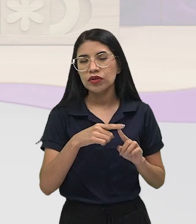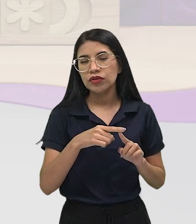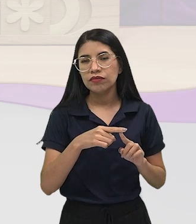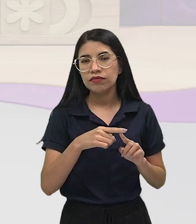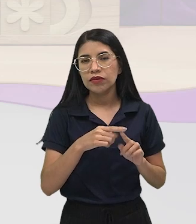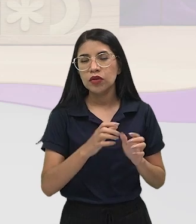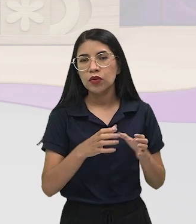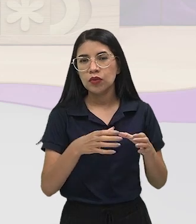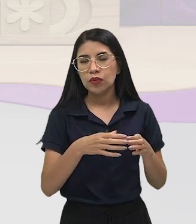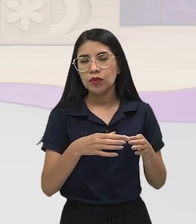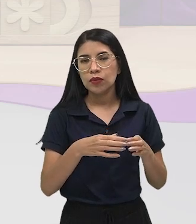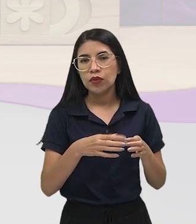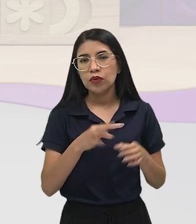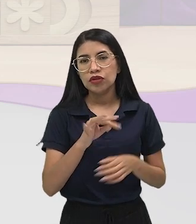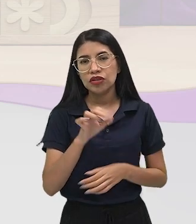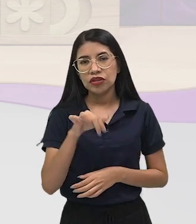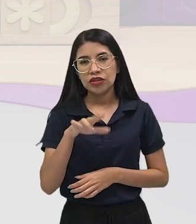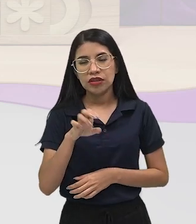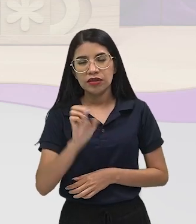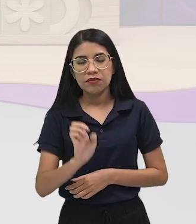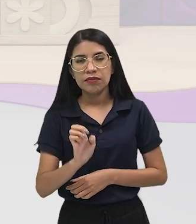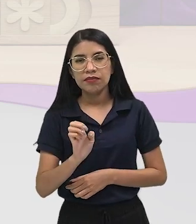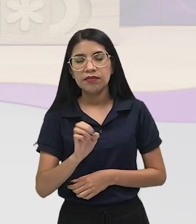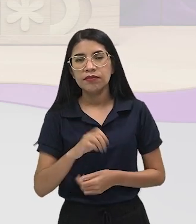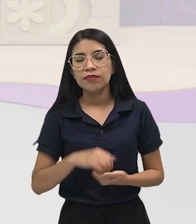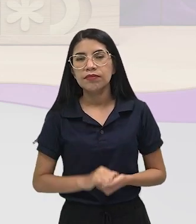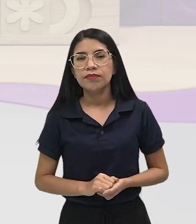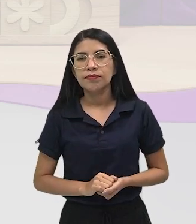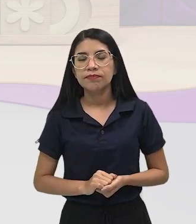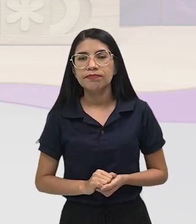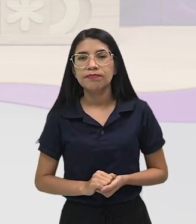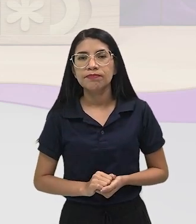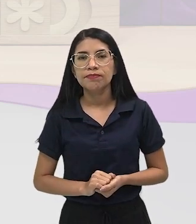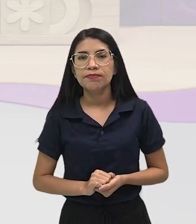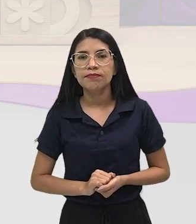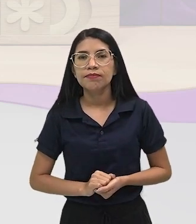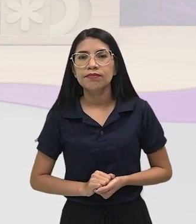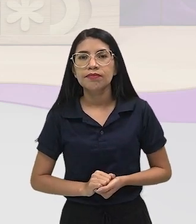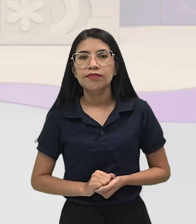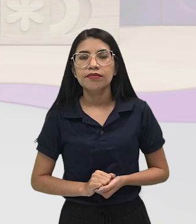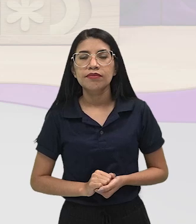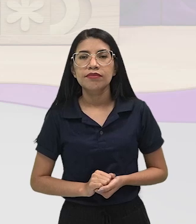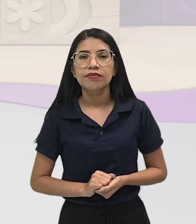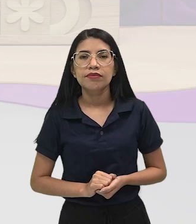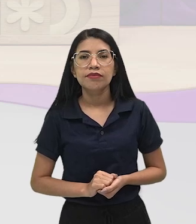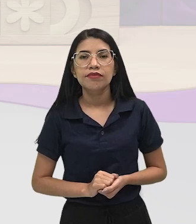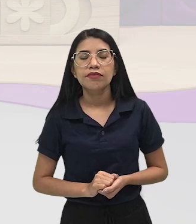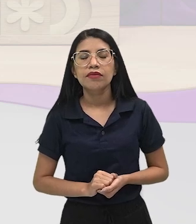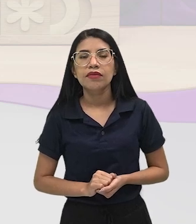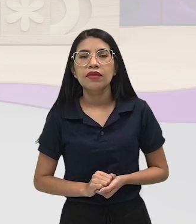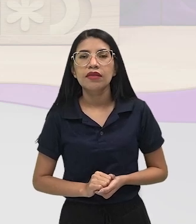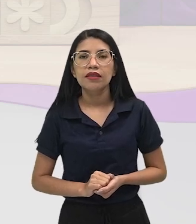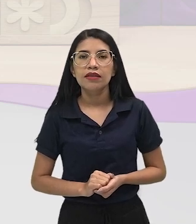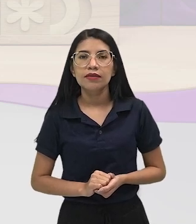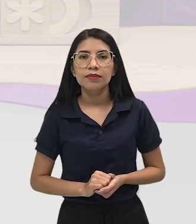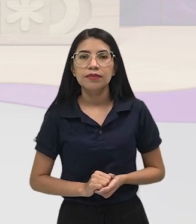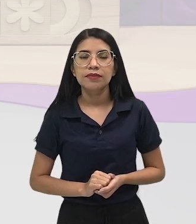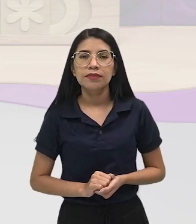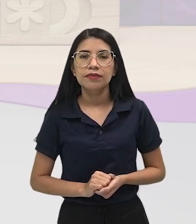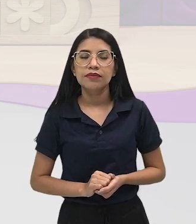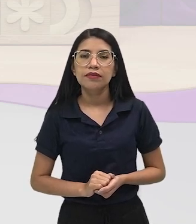alunos, ou quais os times, olha, eu posso perguntar qual time, quais os times